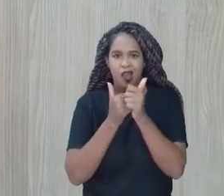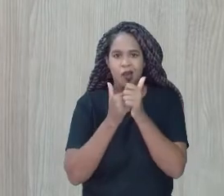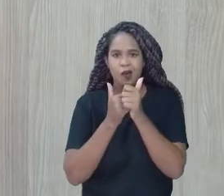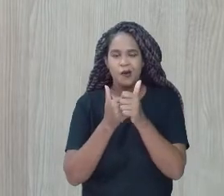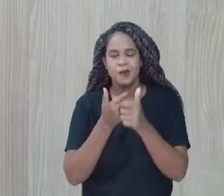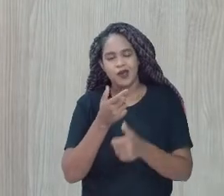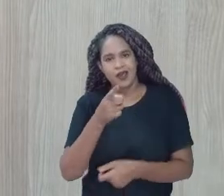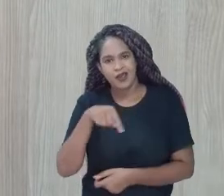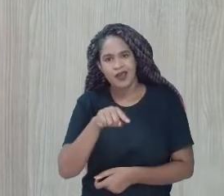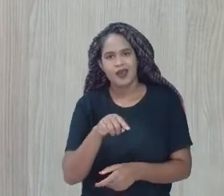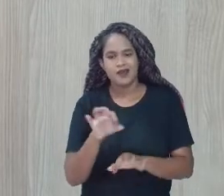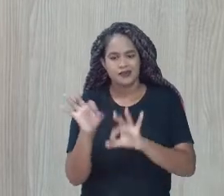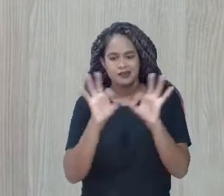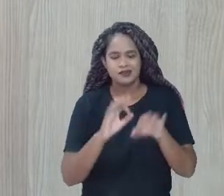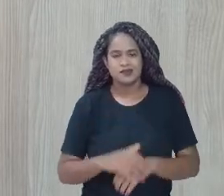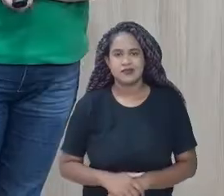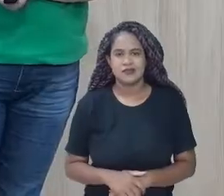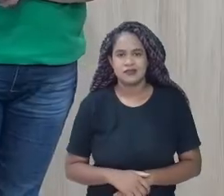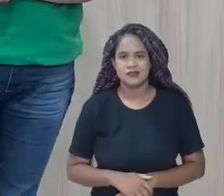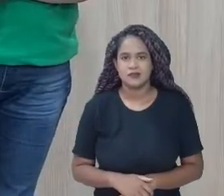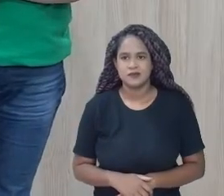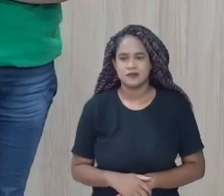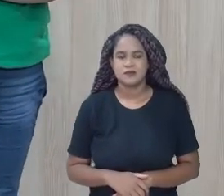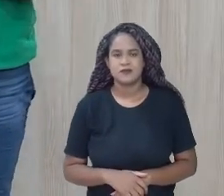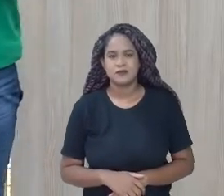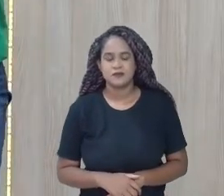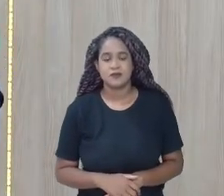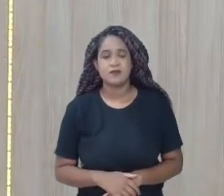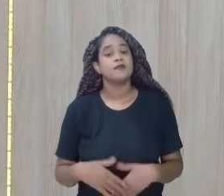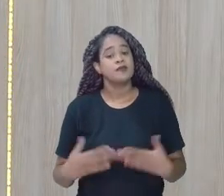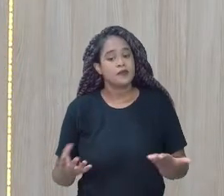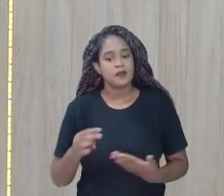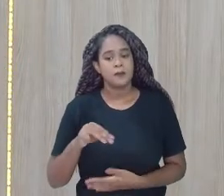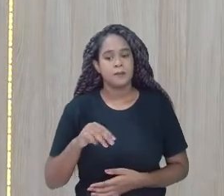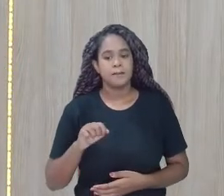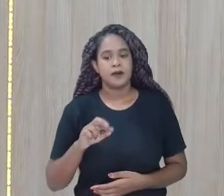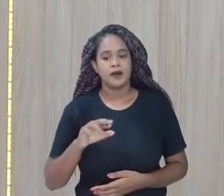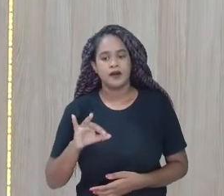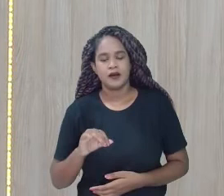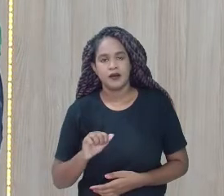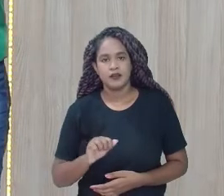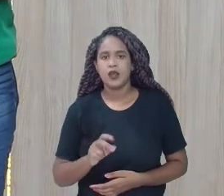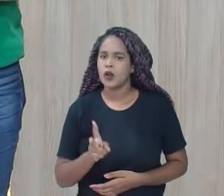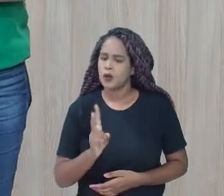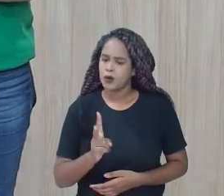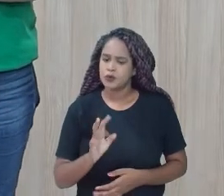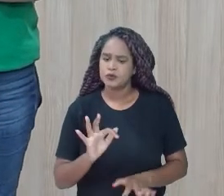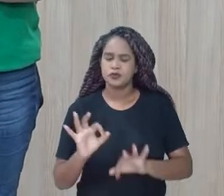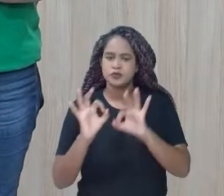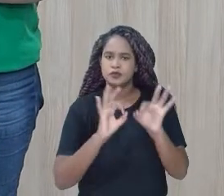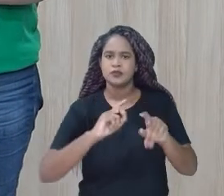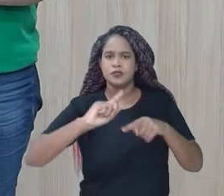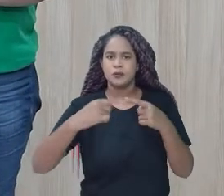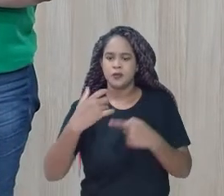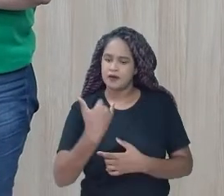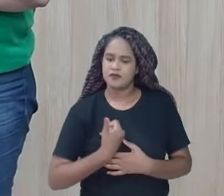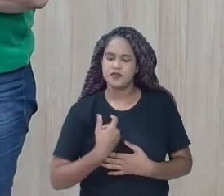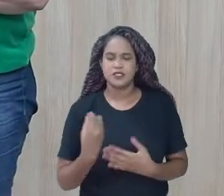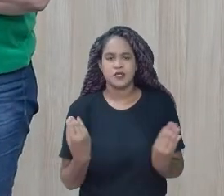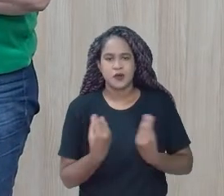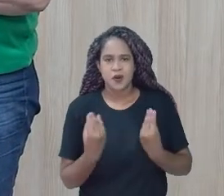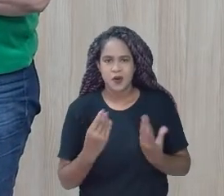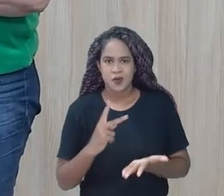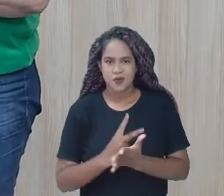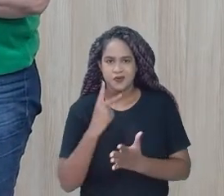assistindo. Legal, legal. Então, Maria, continua aí assistindo, não é? E conta pra gente aí na próxima aula, tá certo?